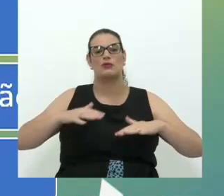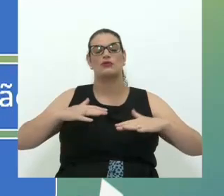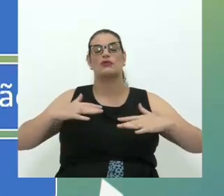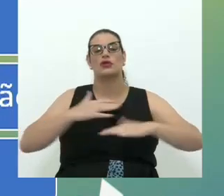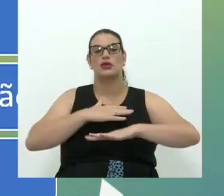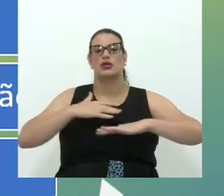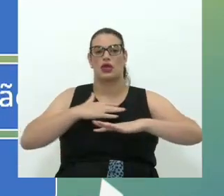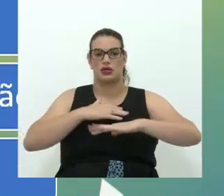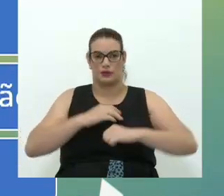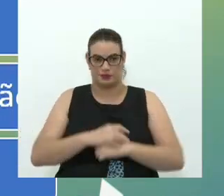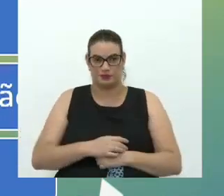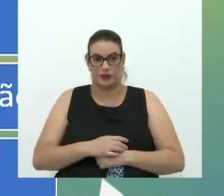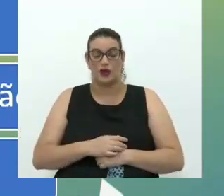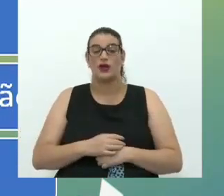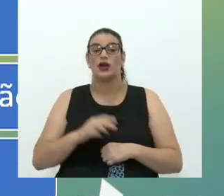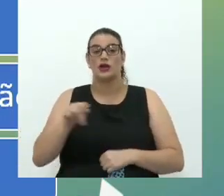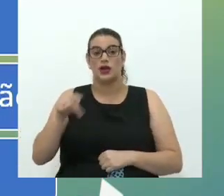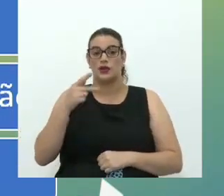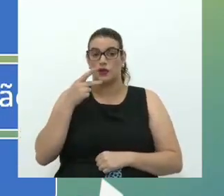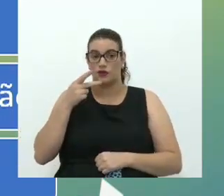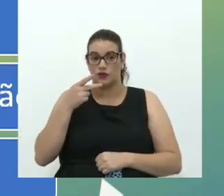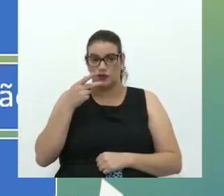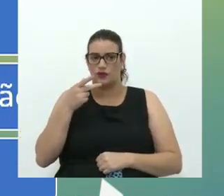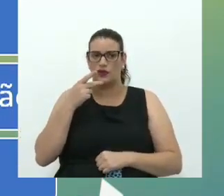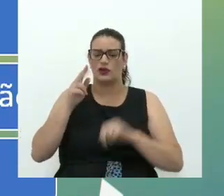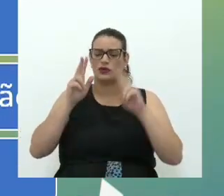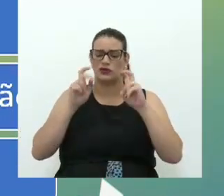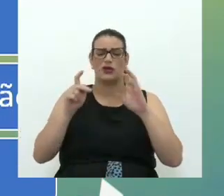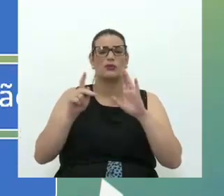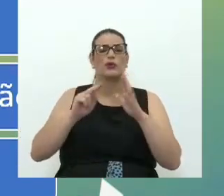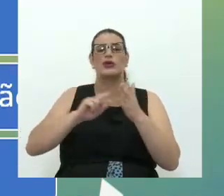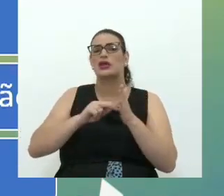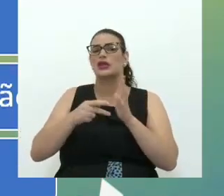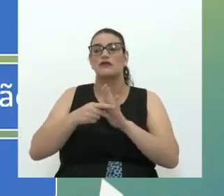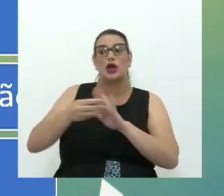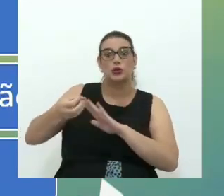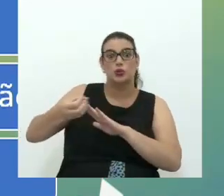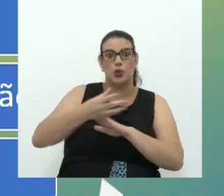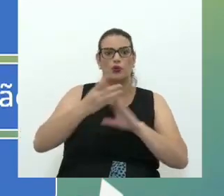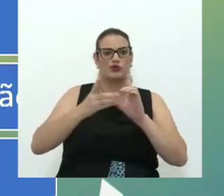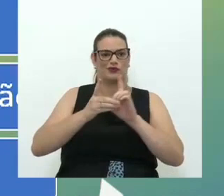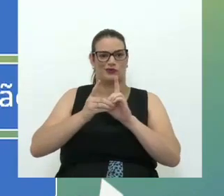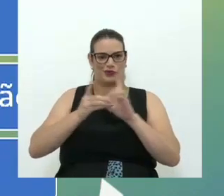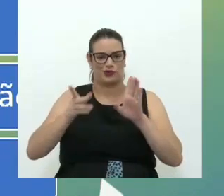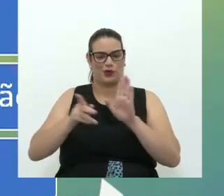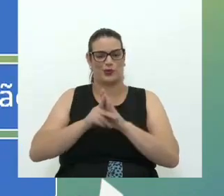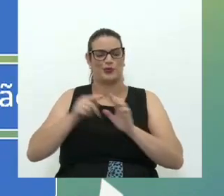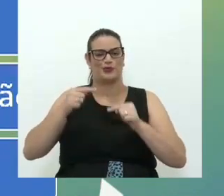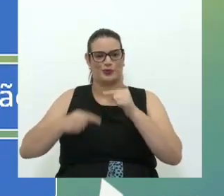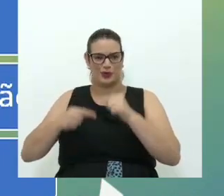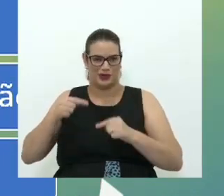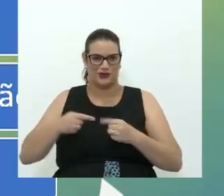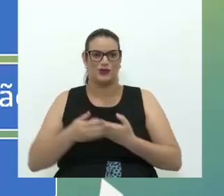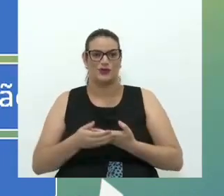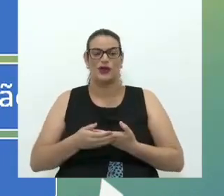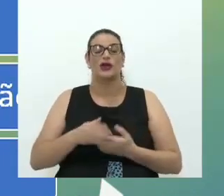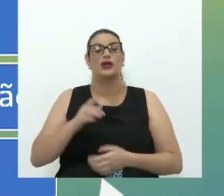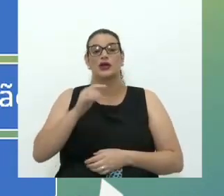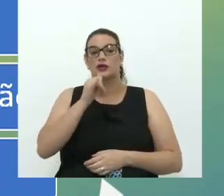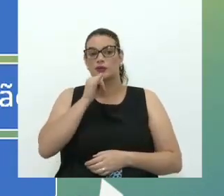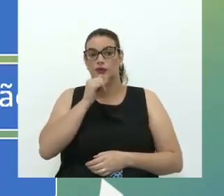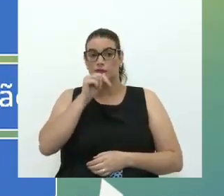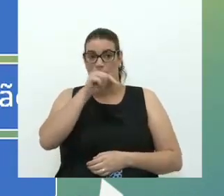um pouquinho para vocês sobre um conceito moderno de democracia do exercício dos direitos políticos já que aqui existe